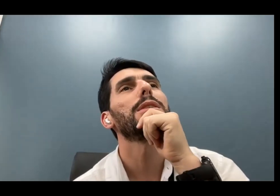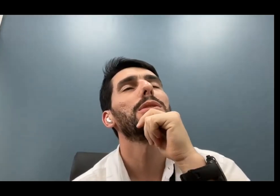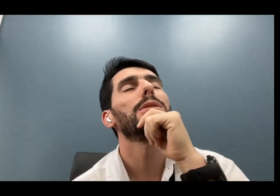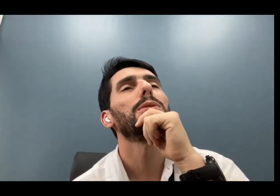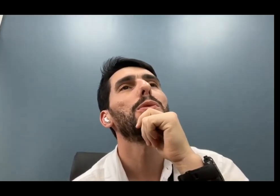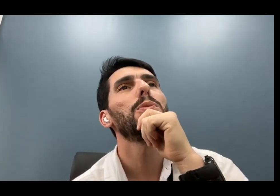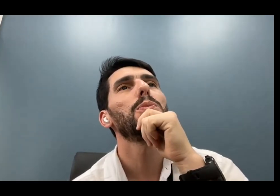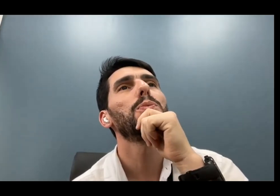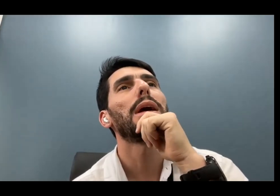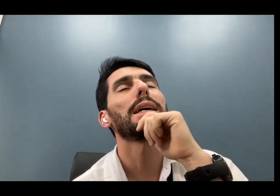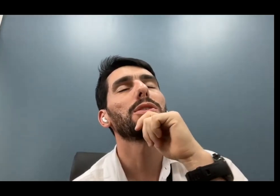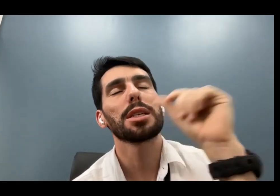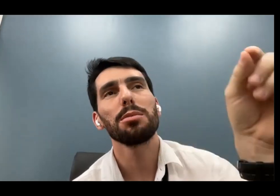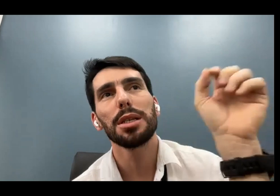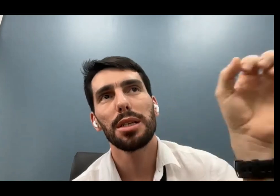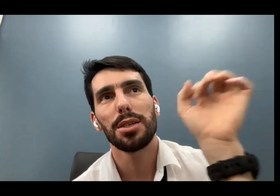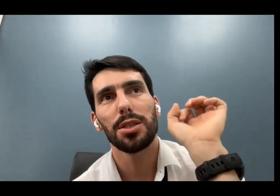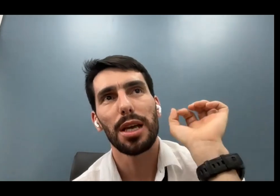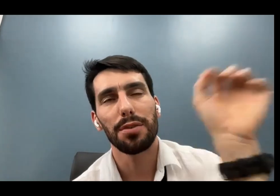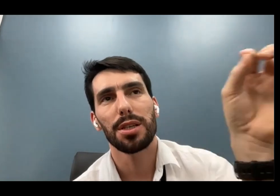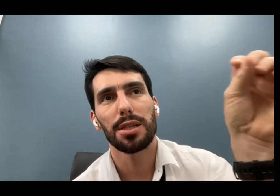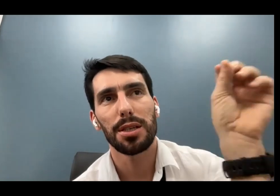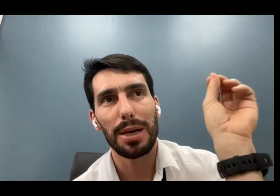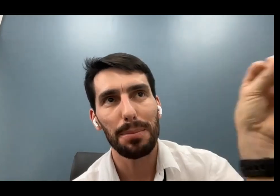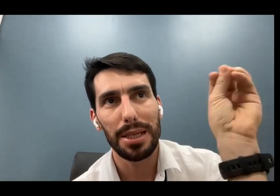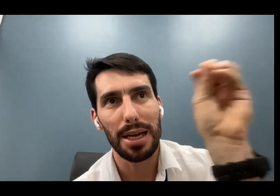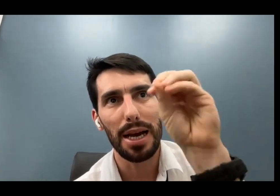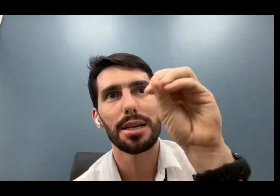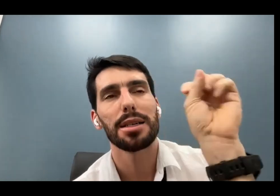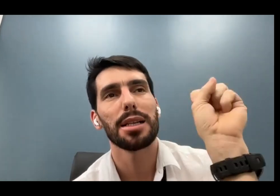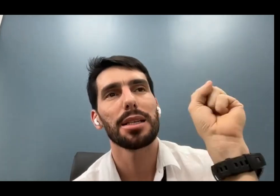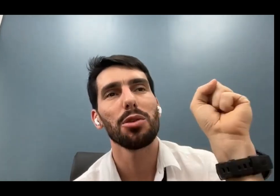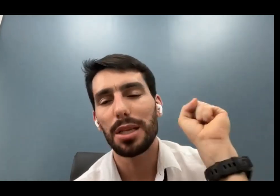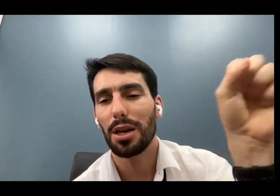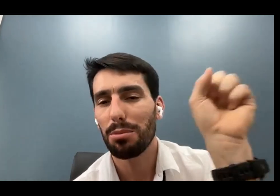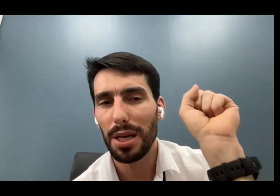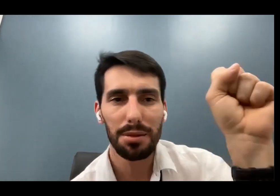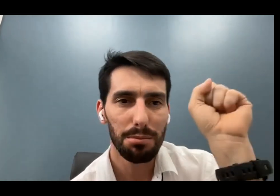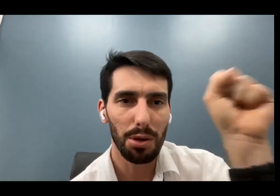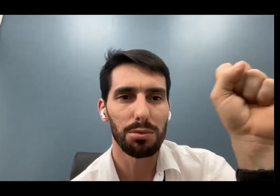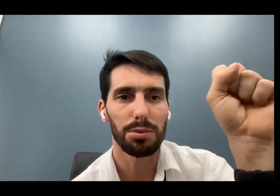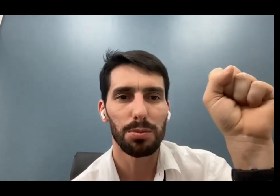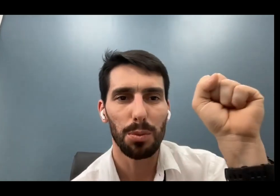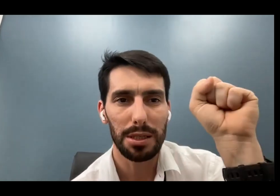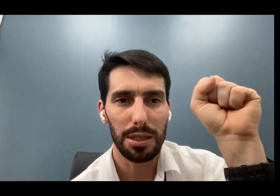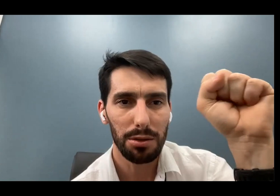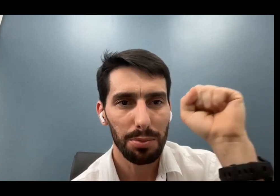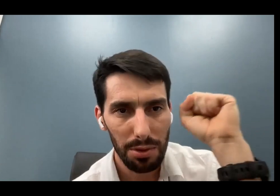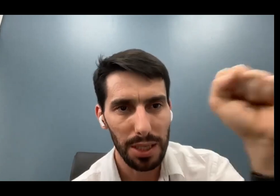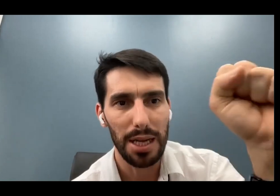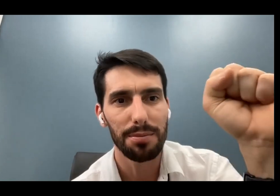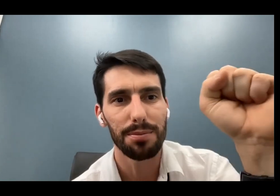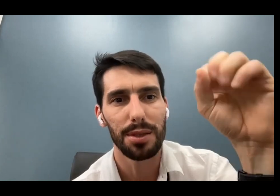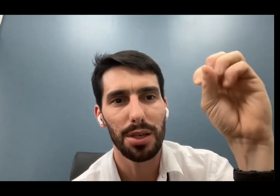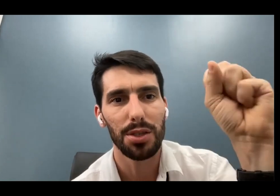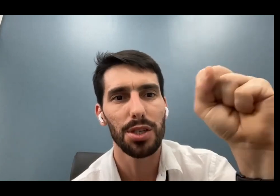que a Associação Brasileira de Déficit de Atenção, a ABDA, ela tem um material bem bom.